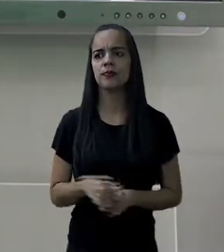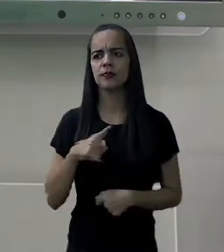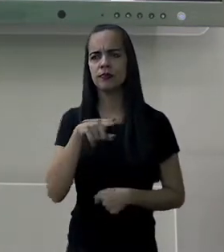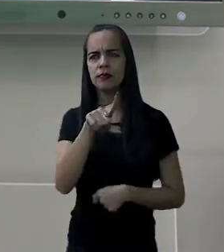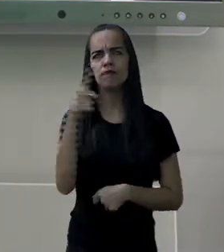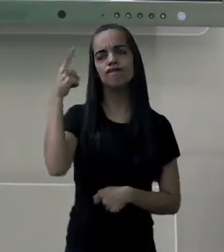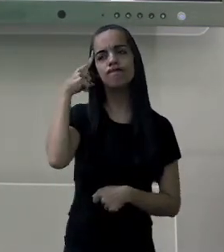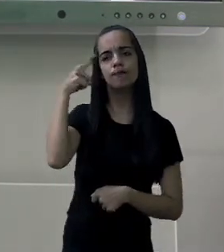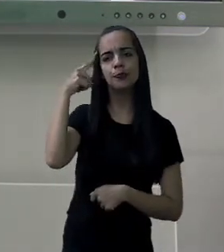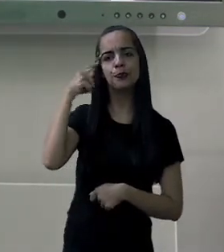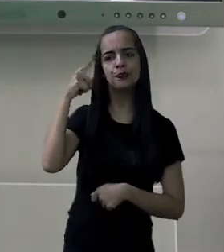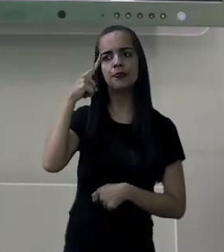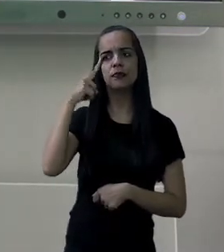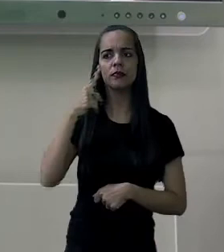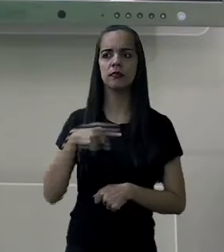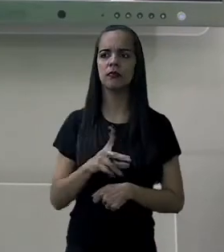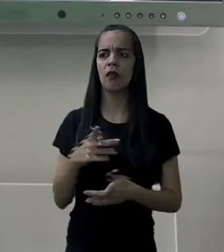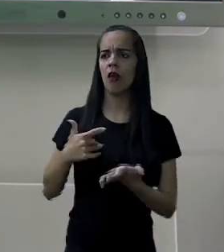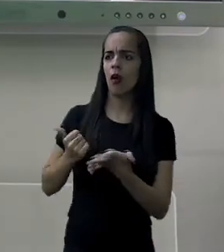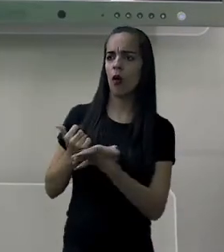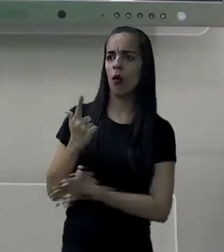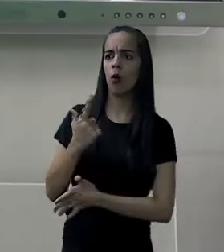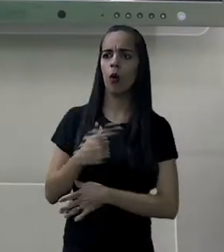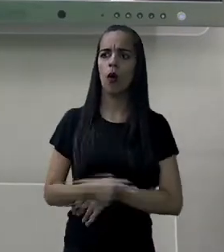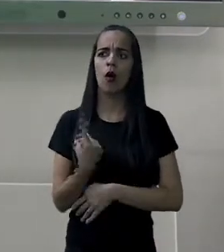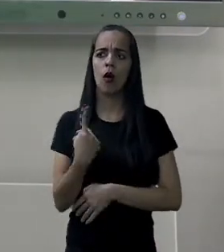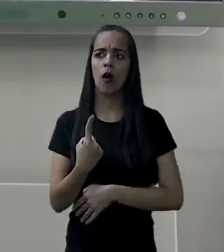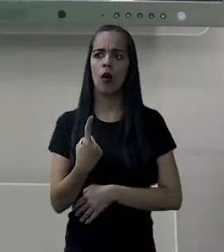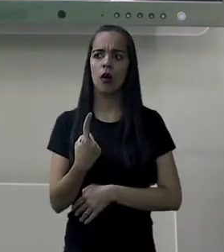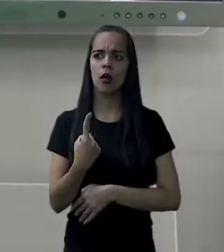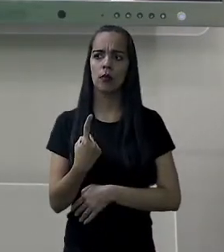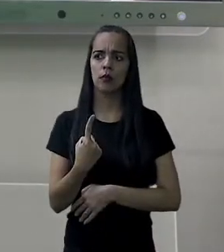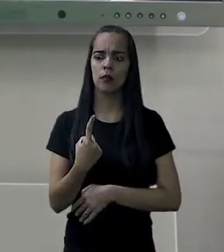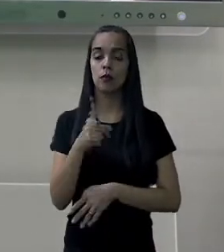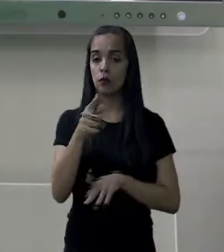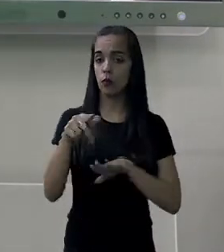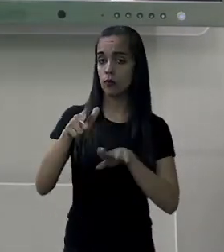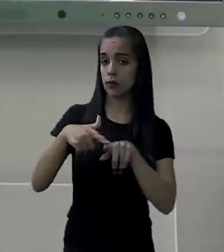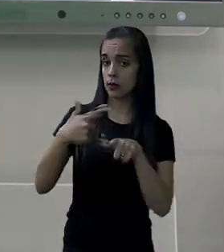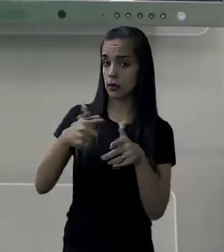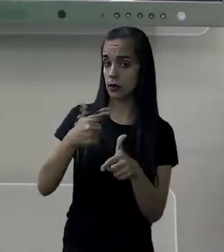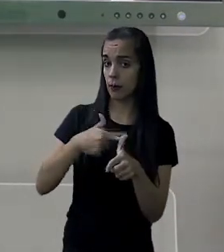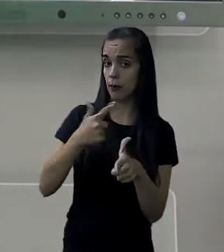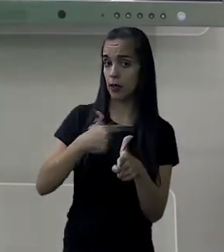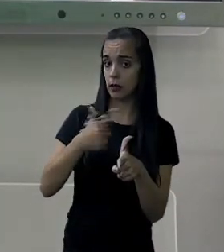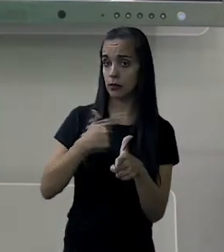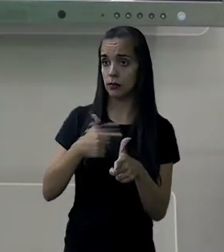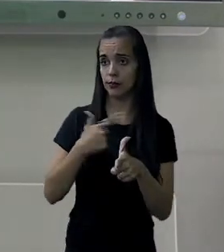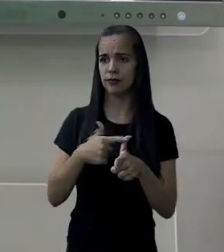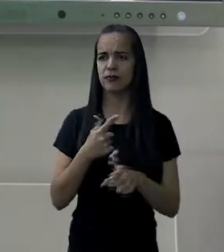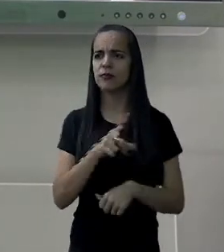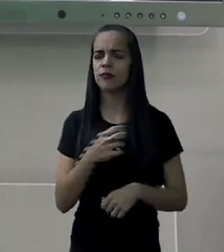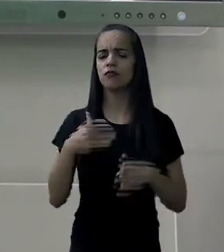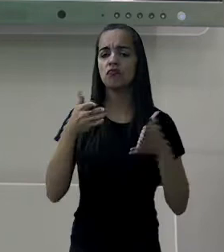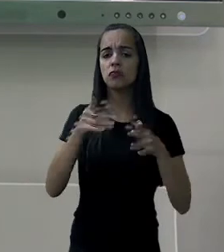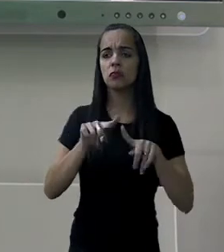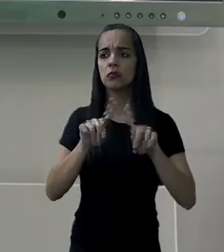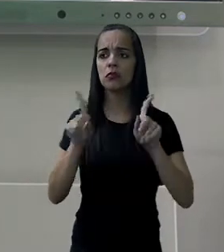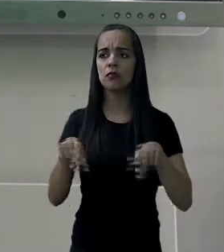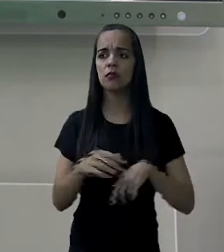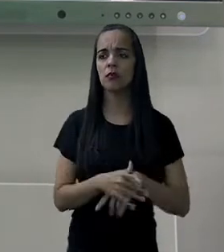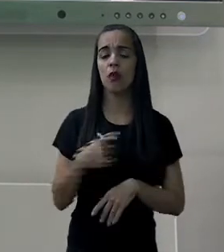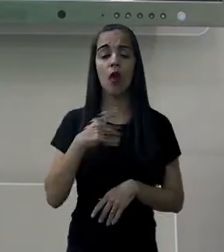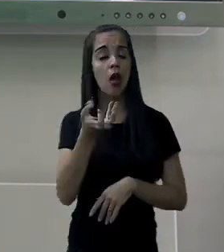Pensa você vai comprar um sapato. Você chegou na loja e olhou